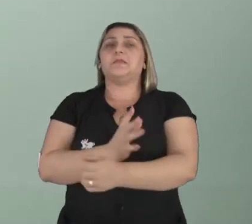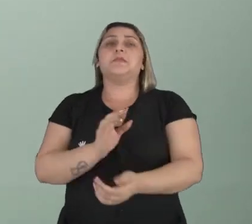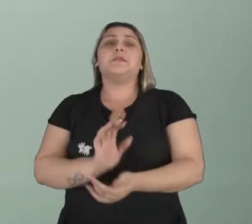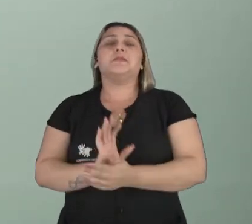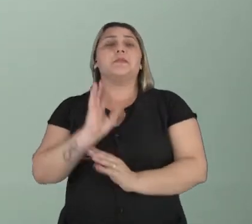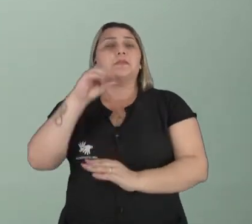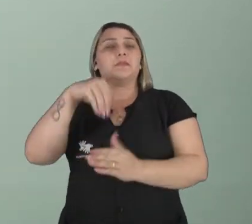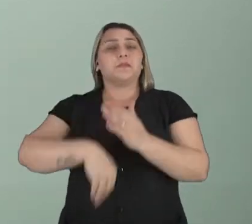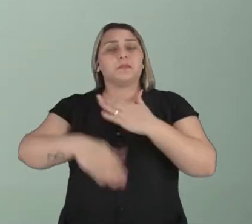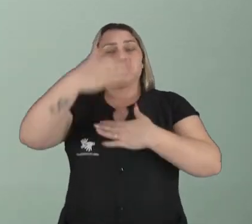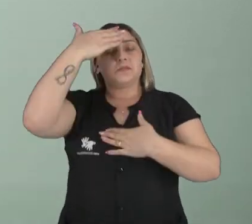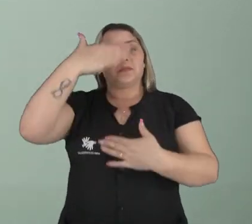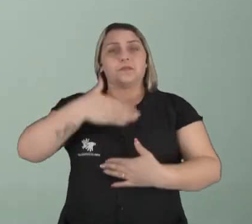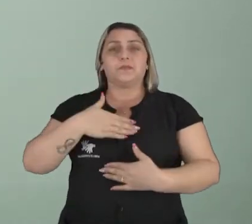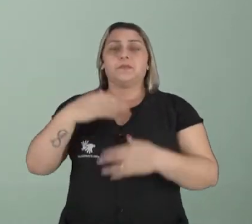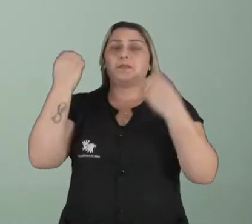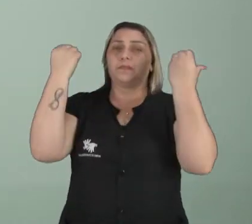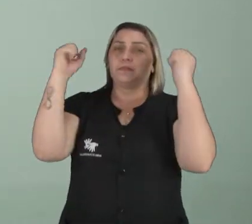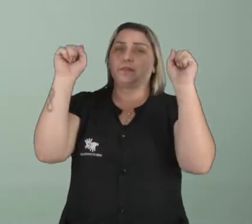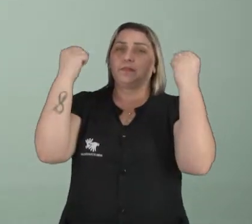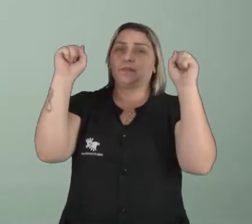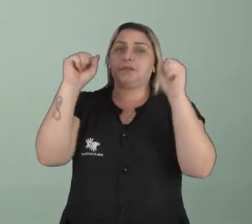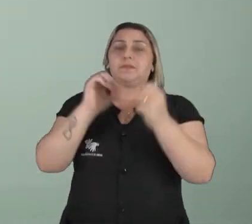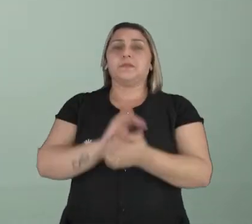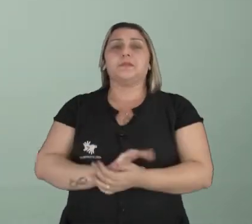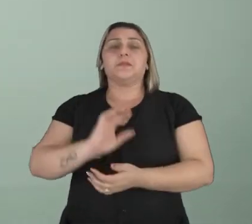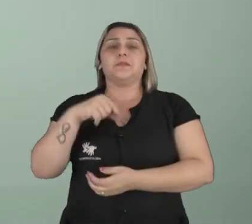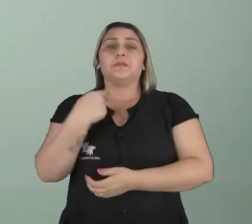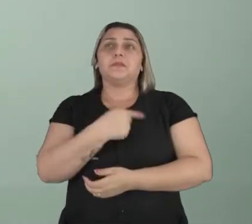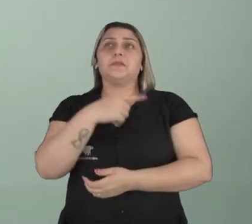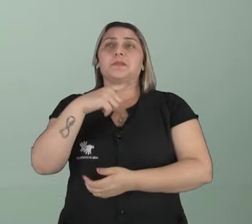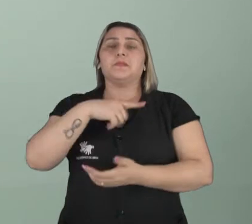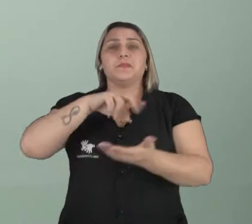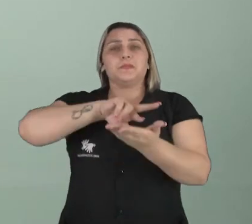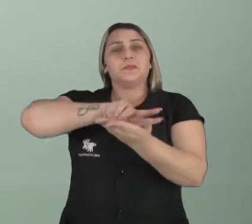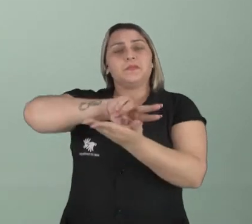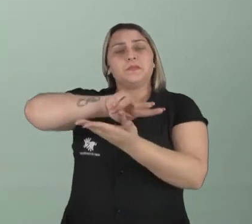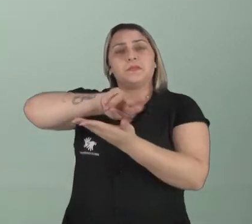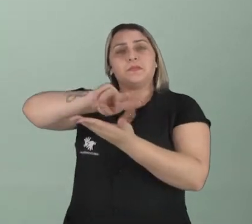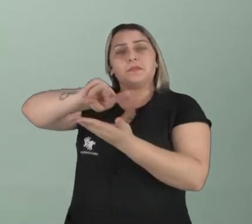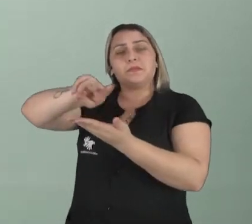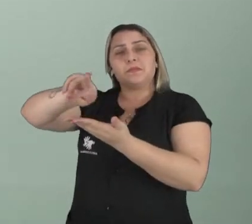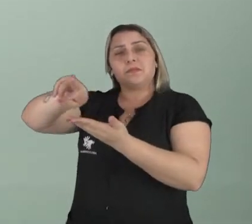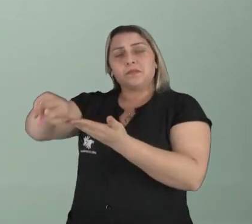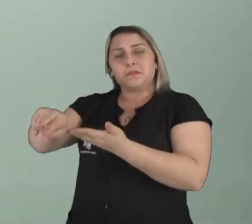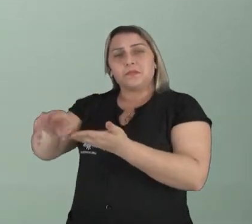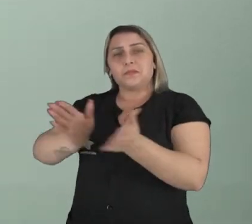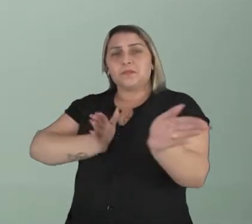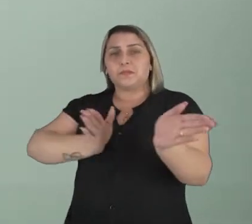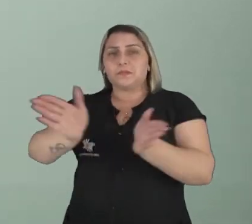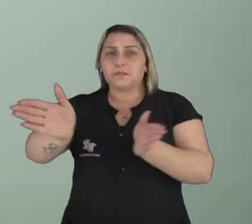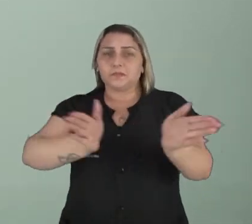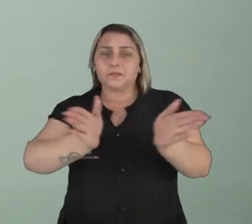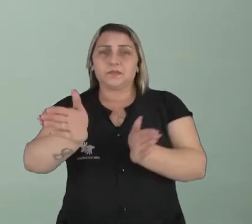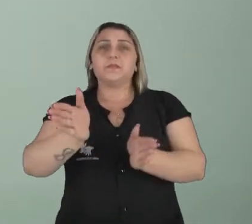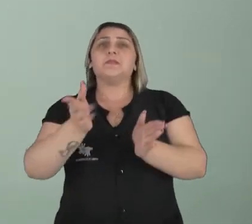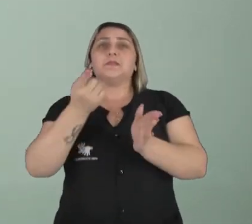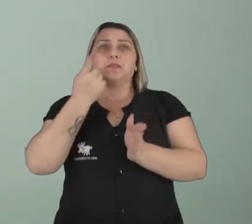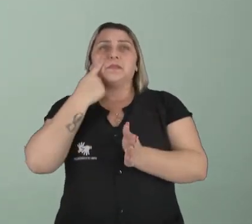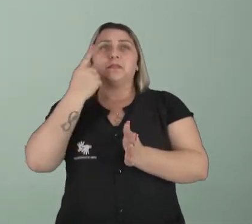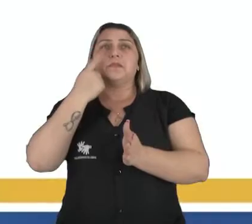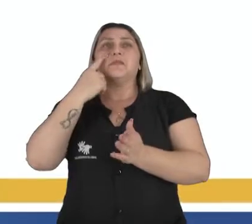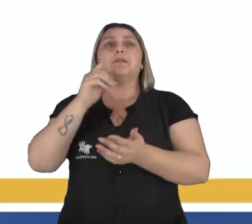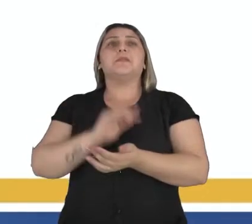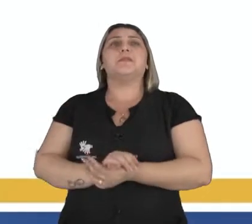e dentro do corpo na educação física a gente tem diversas dimensões e vamos ver essa